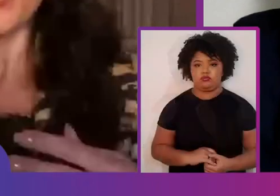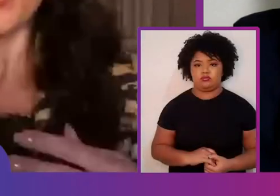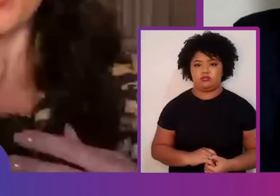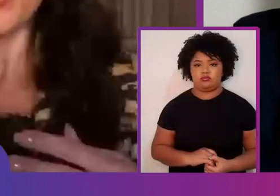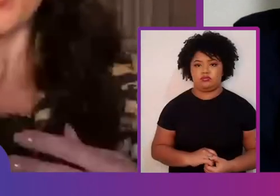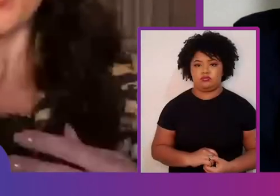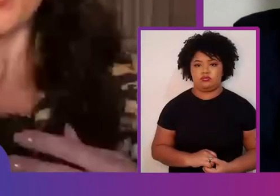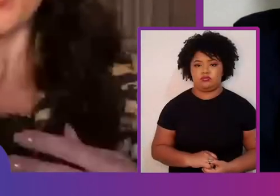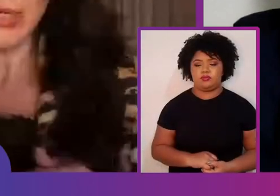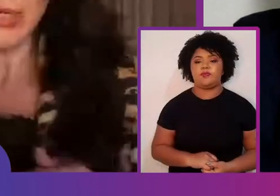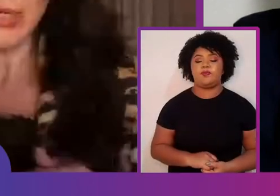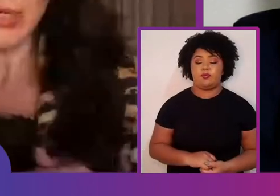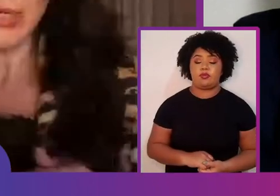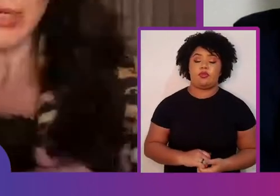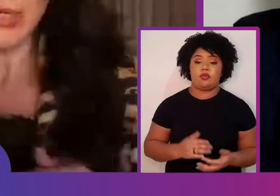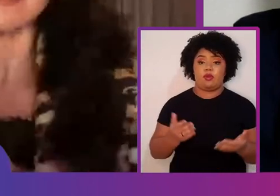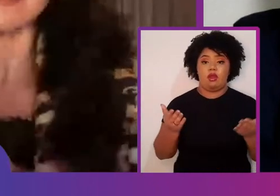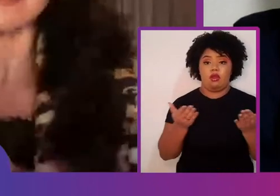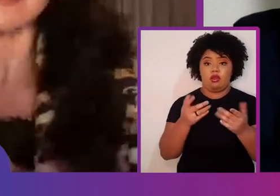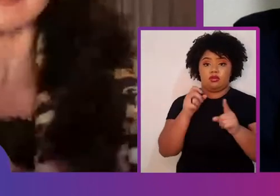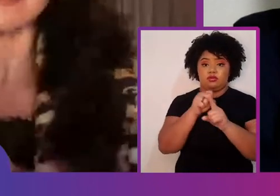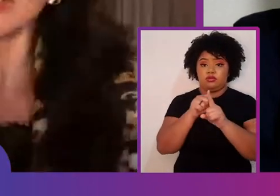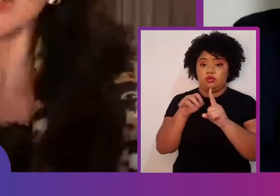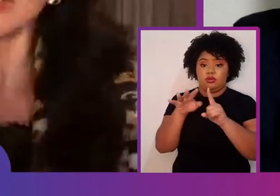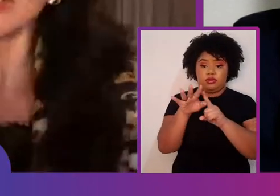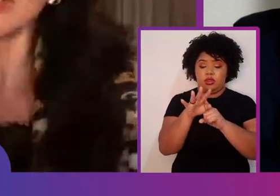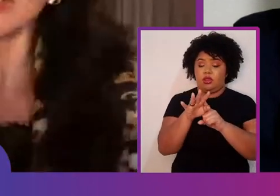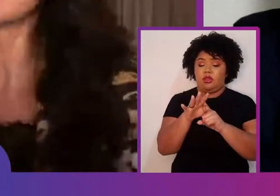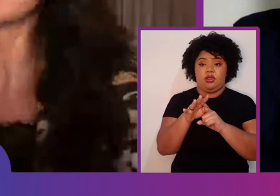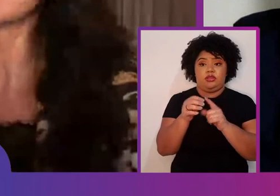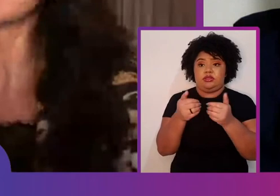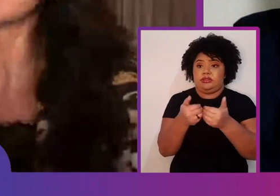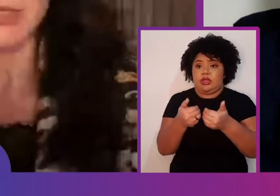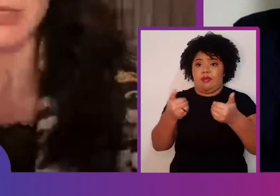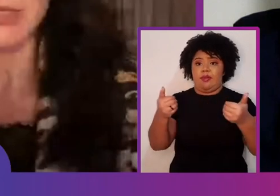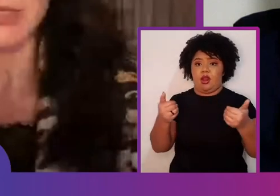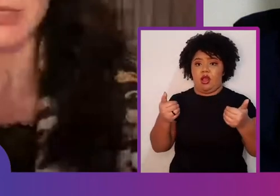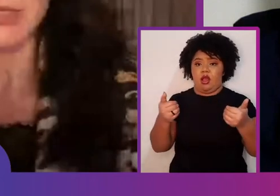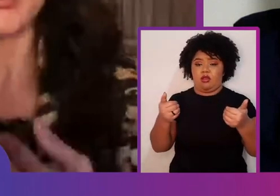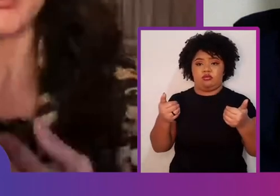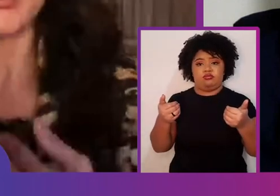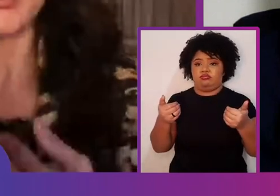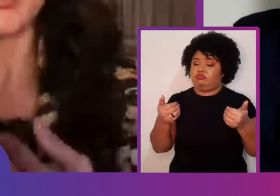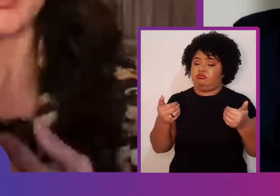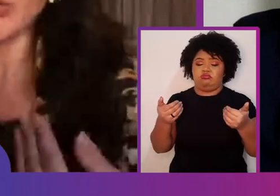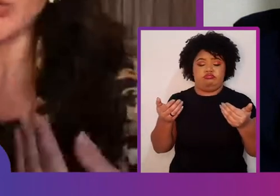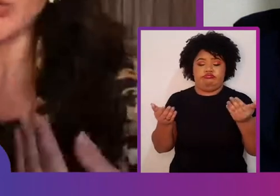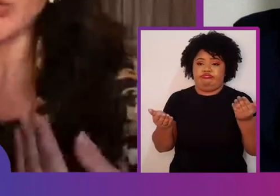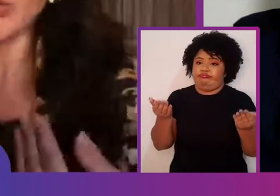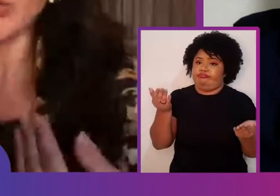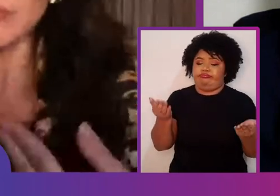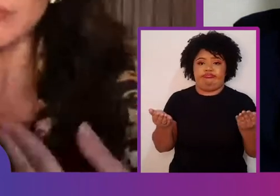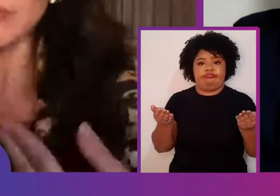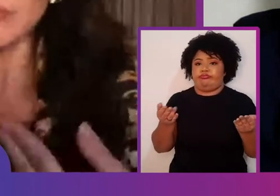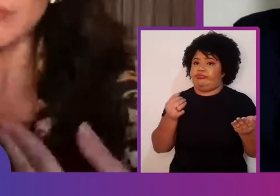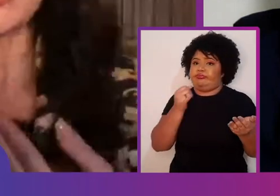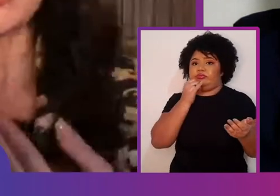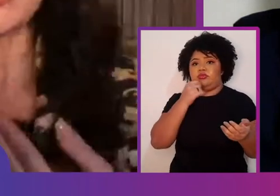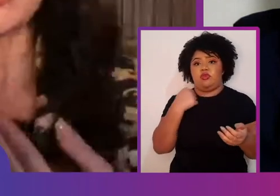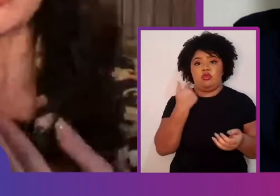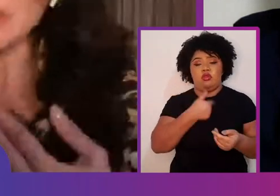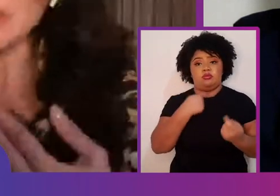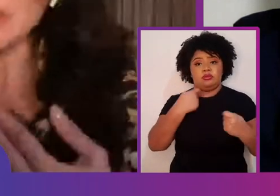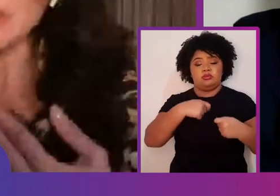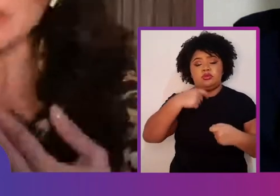Eu tenho a impressão de que quanto mais cresce o nível de consciência social sobre os nossos abismos,